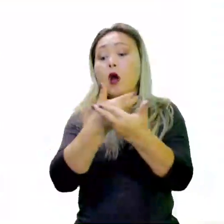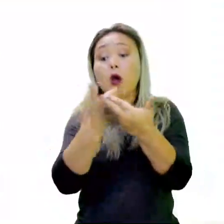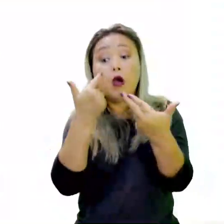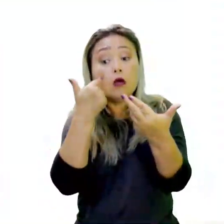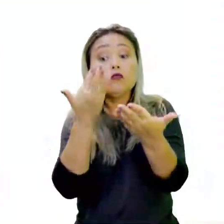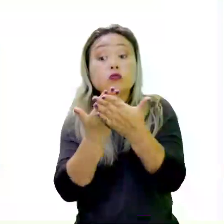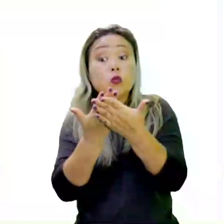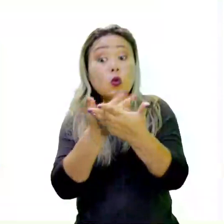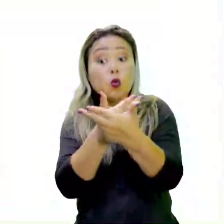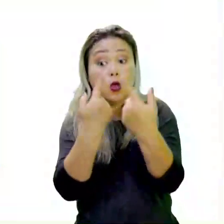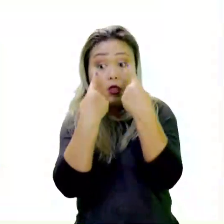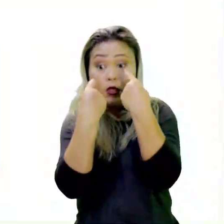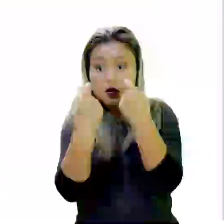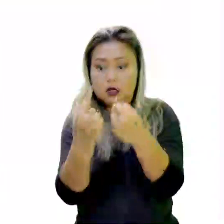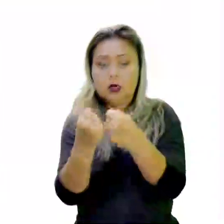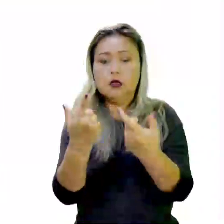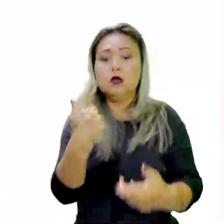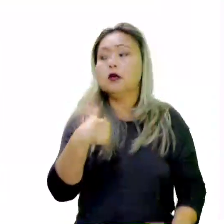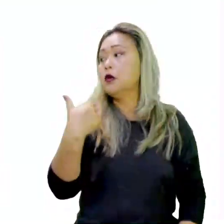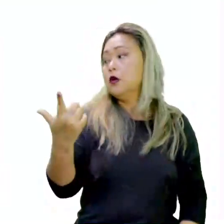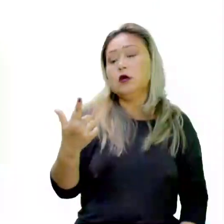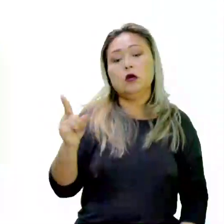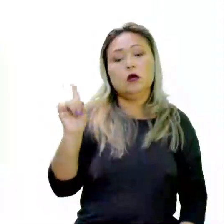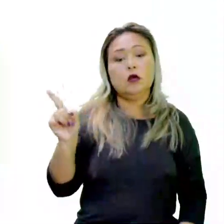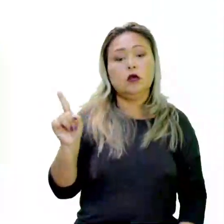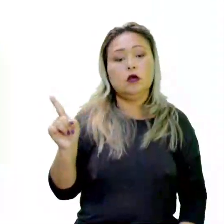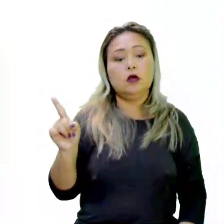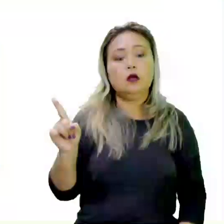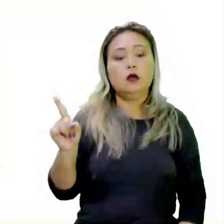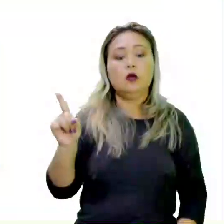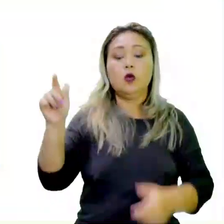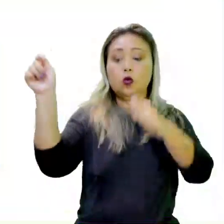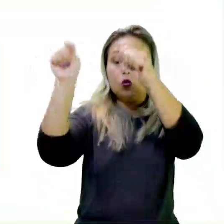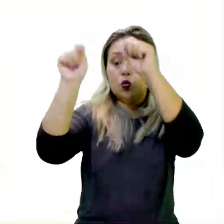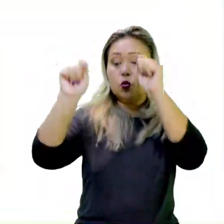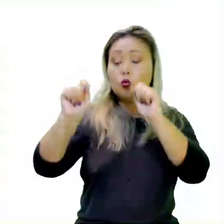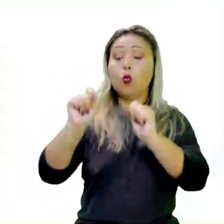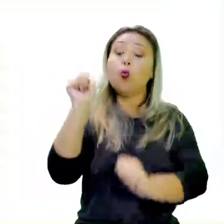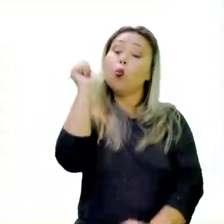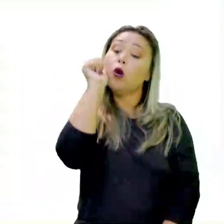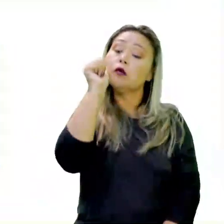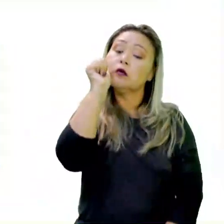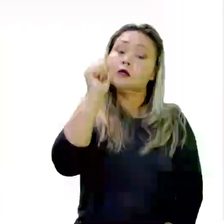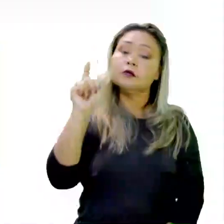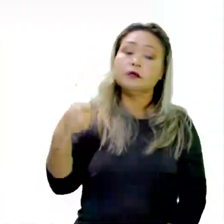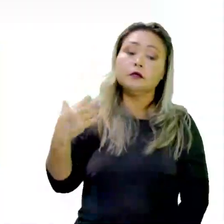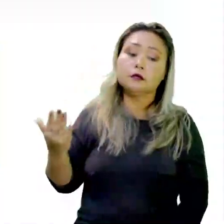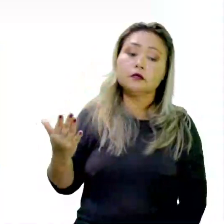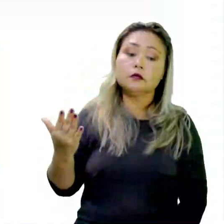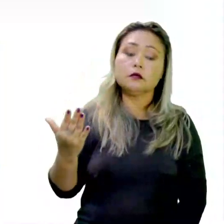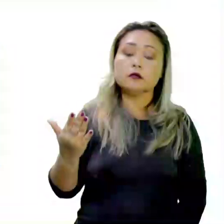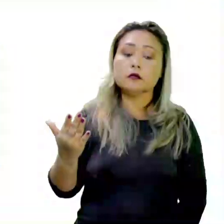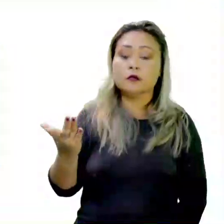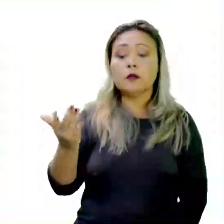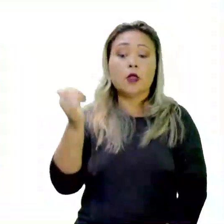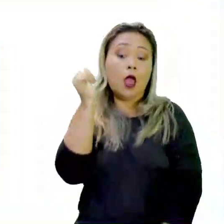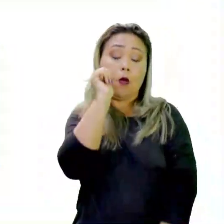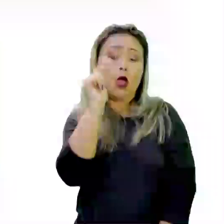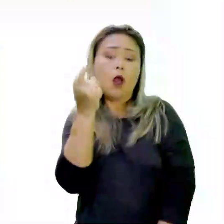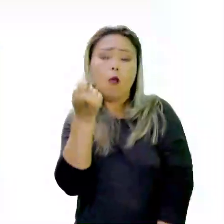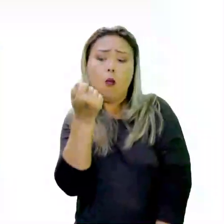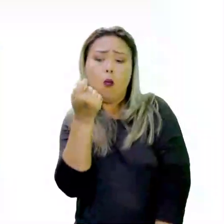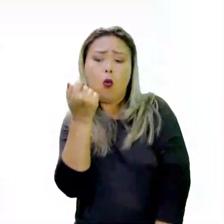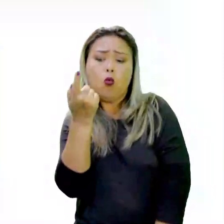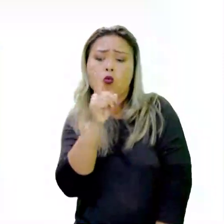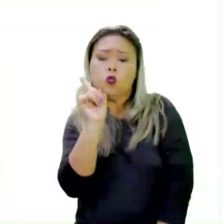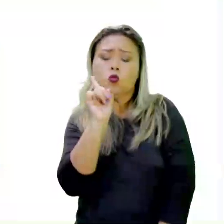coisa interessante. Aqui nós observamos uma escultura, né, de um nu feminino. As mulheres eram um pouco representadas, só